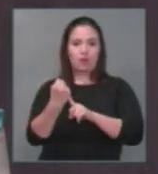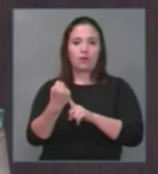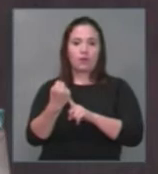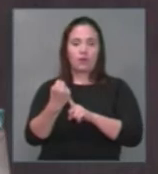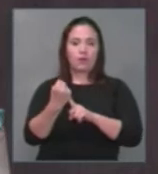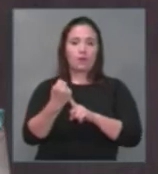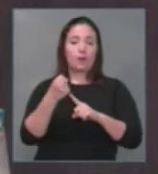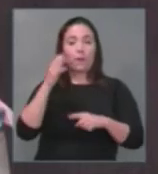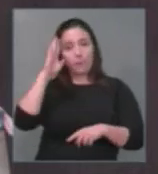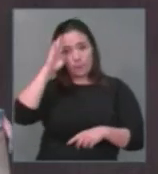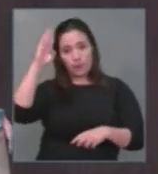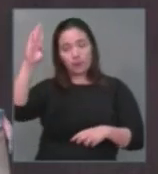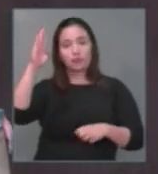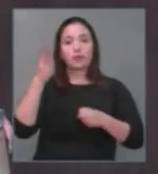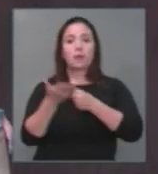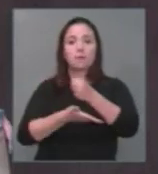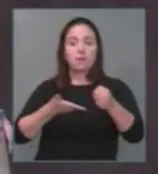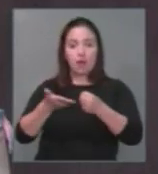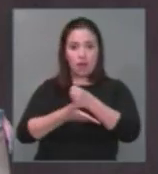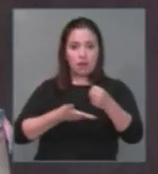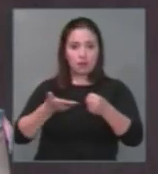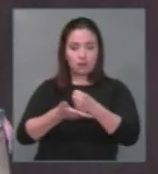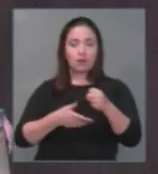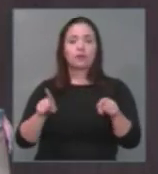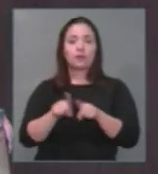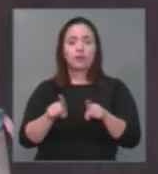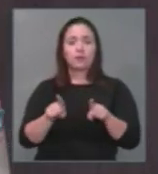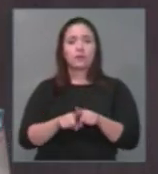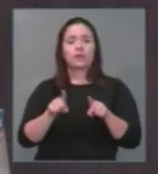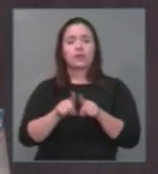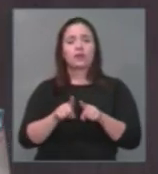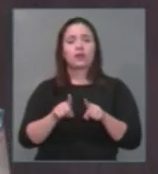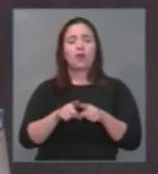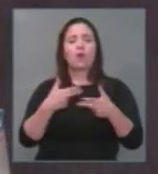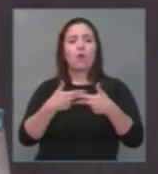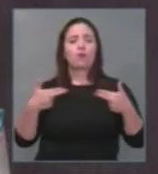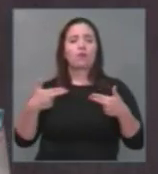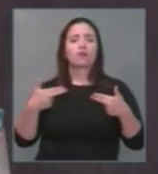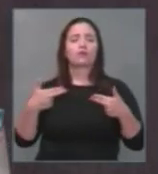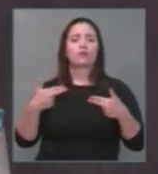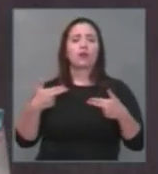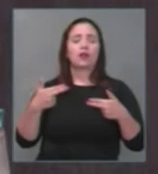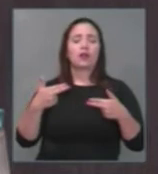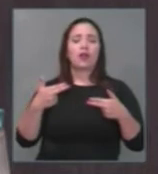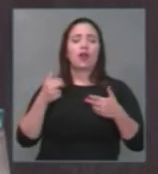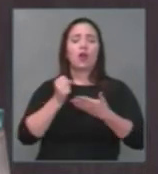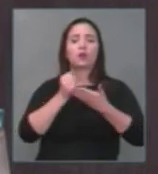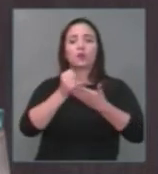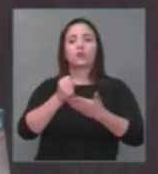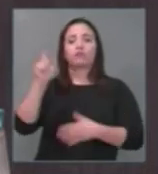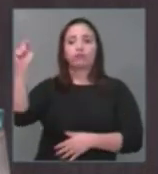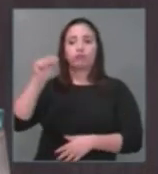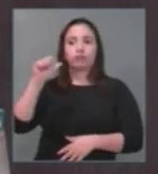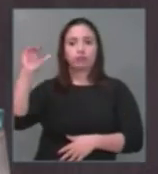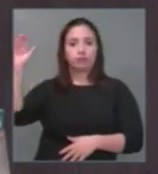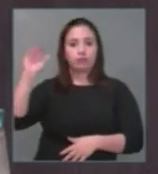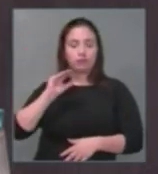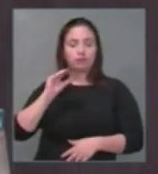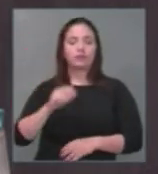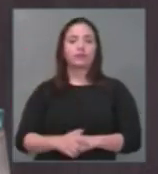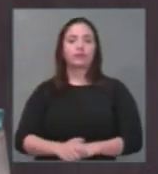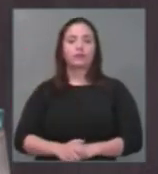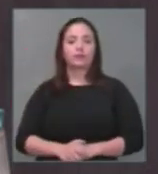básica, a proteção social especial e os benefícios, dentre estes, as transferências de renda mediante condicionalidades. E